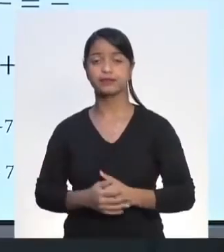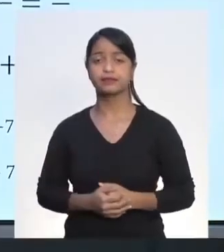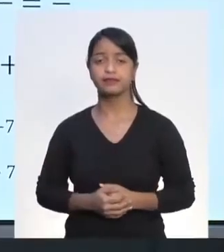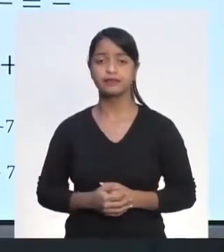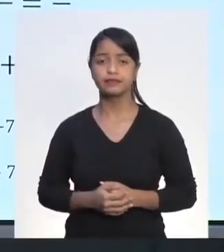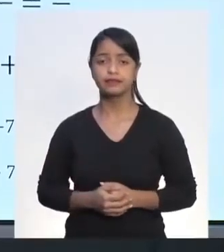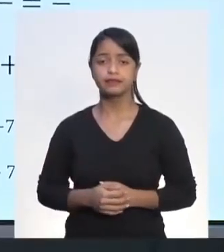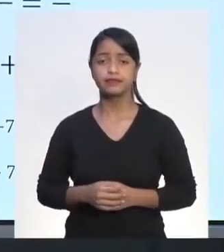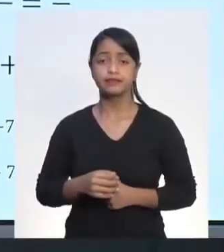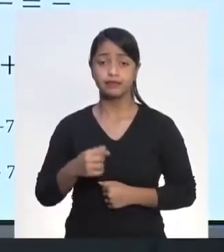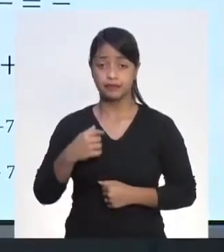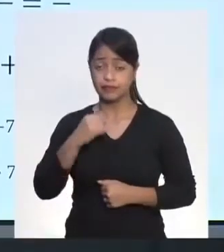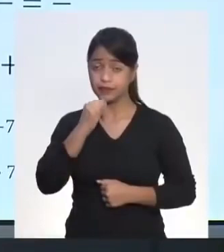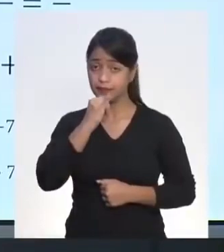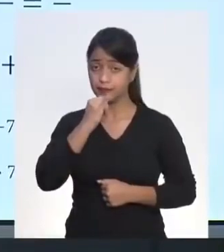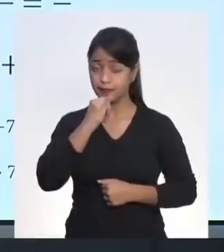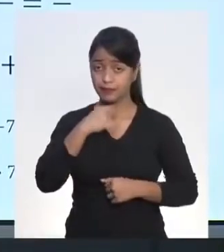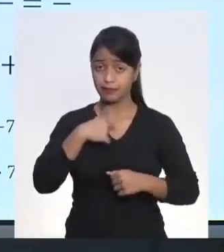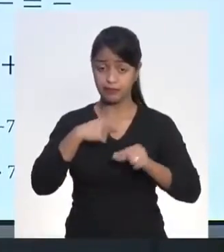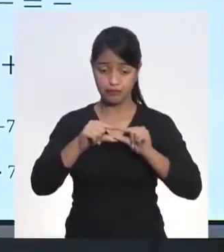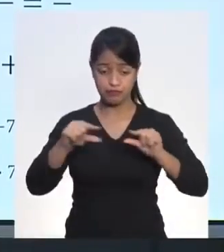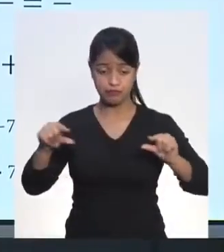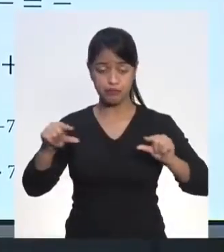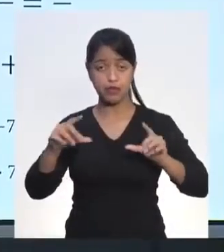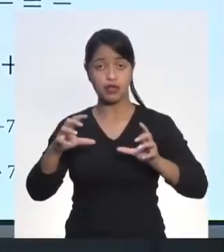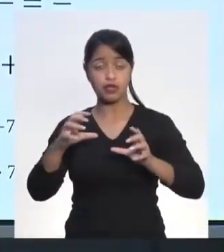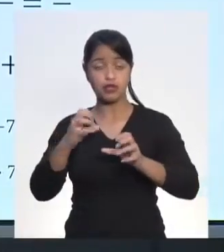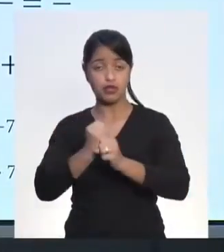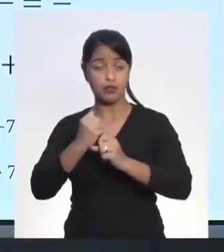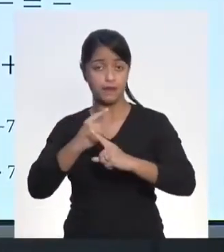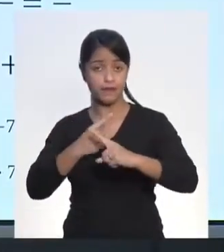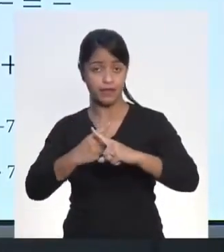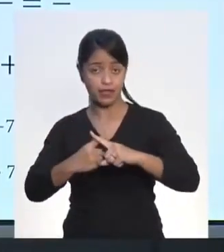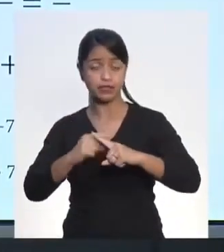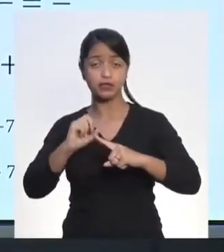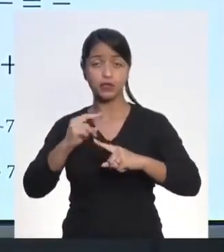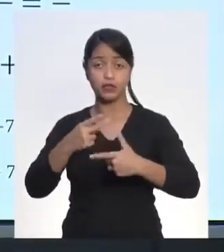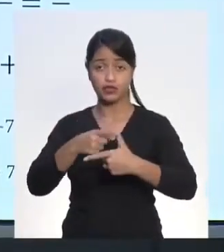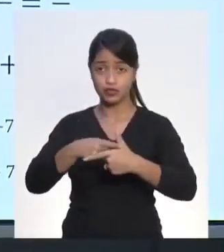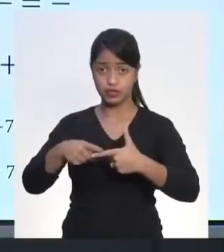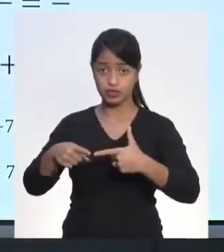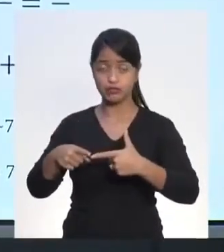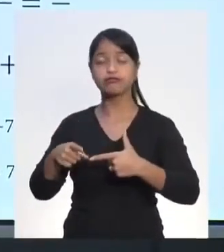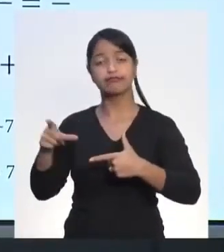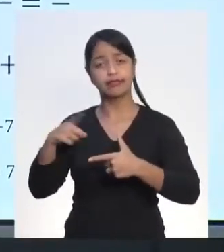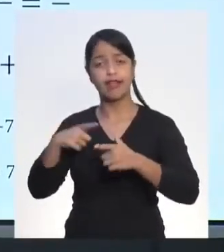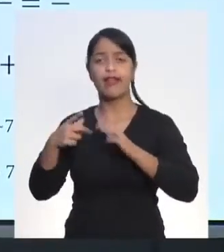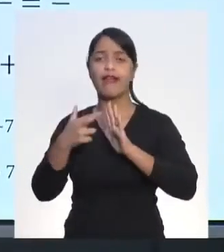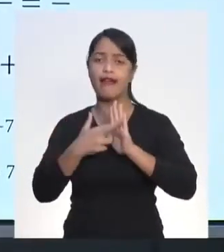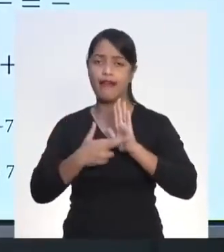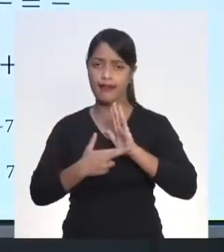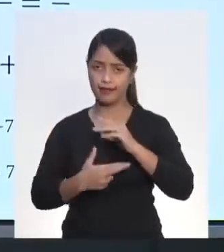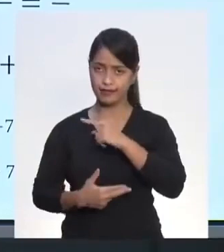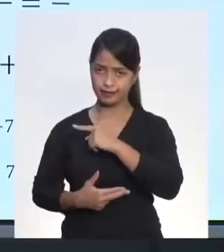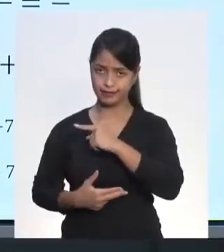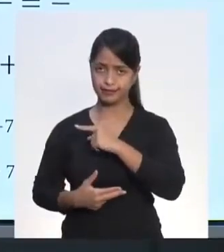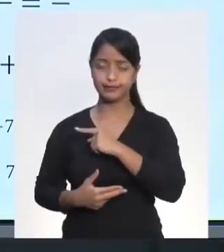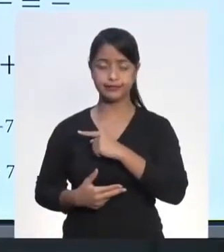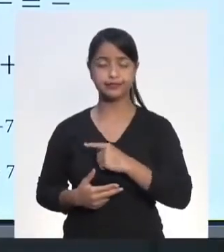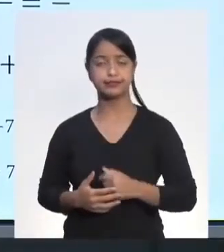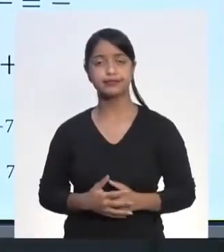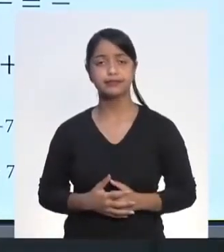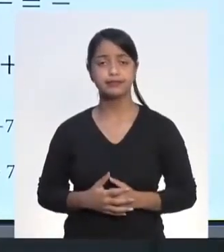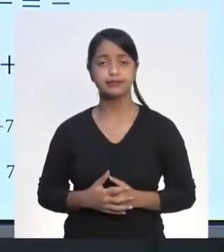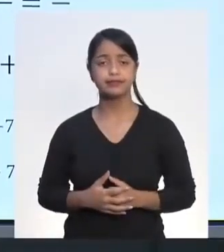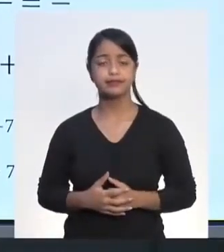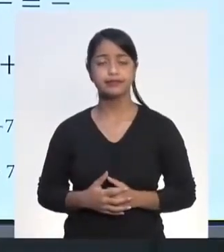aqui? É multiplicação e, no caso, a divisão. A ideia aí que eu sempre vou elencar com vocês, muitos